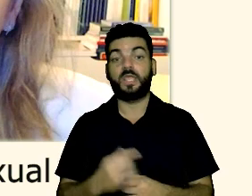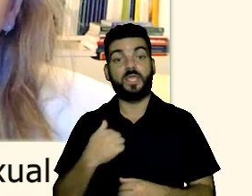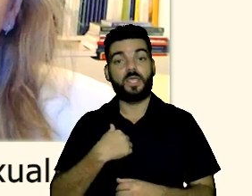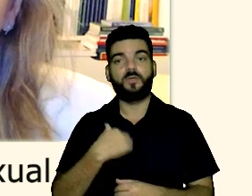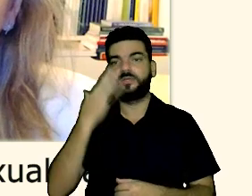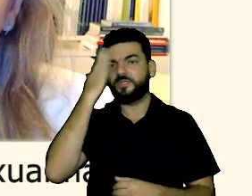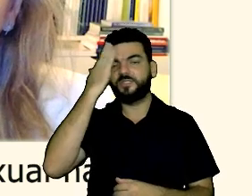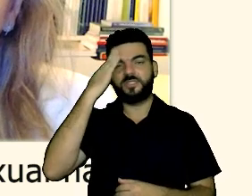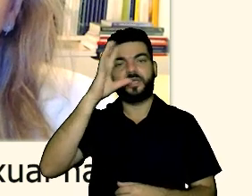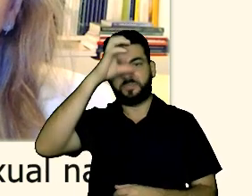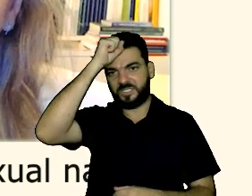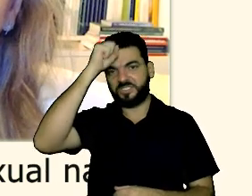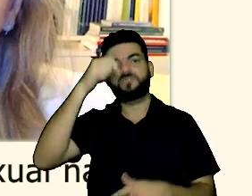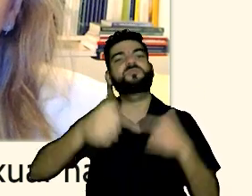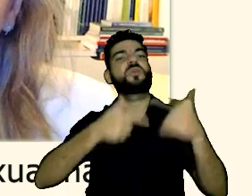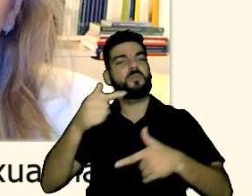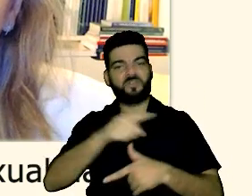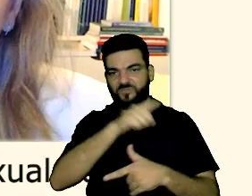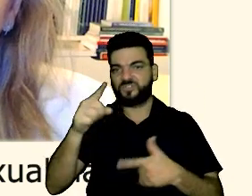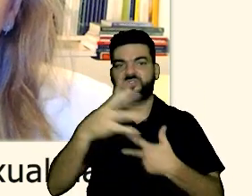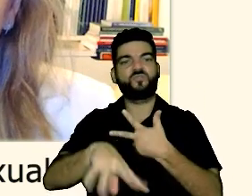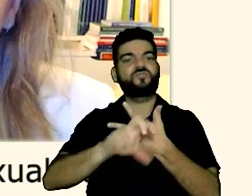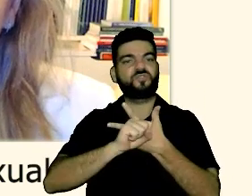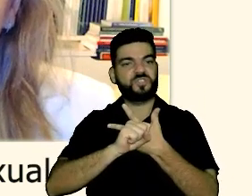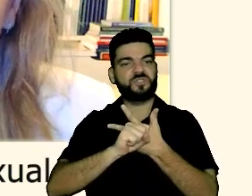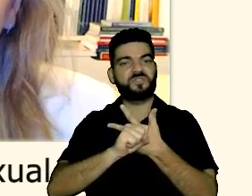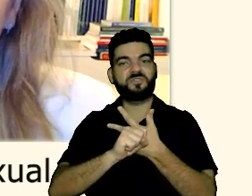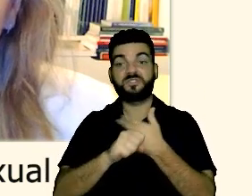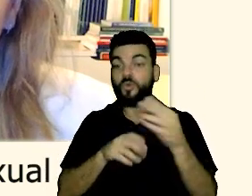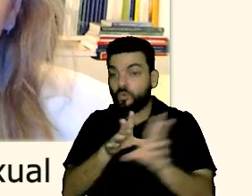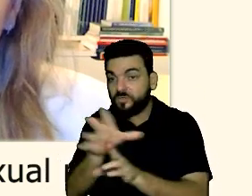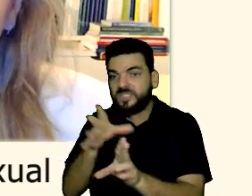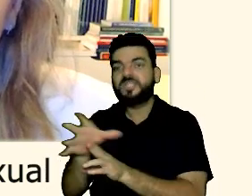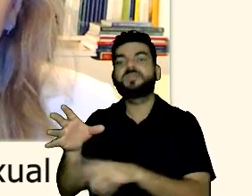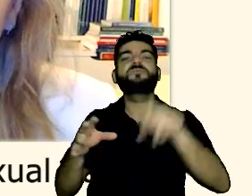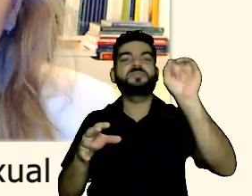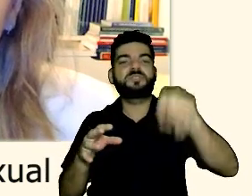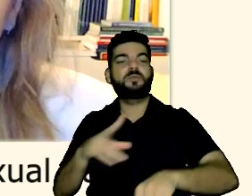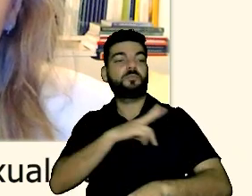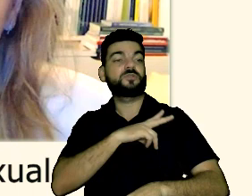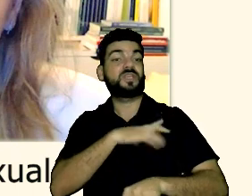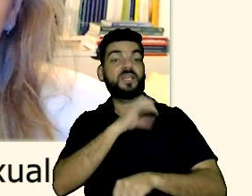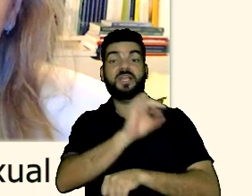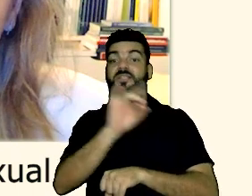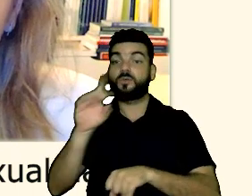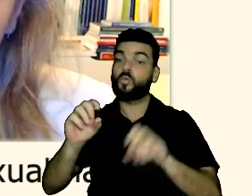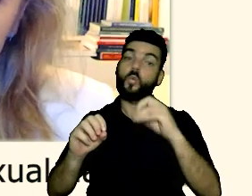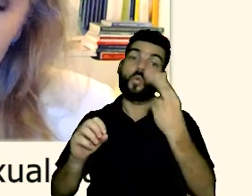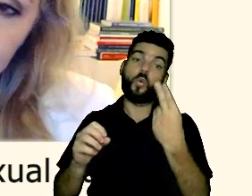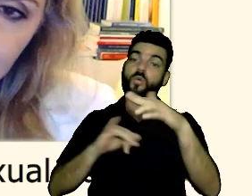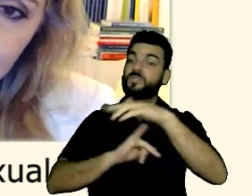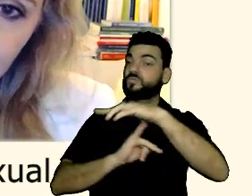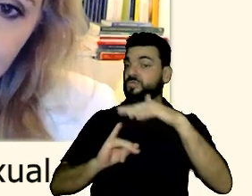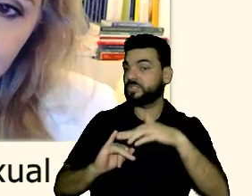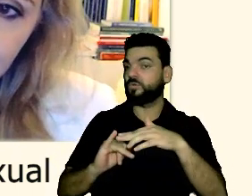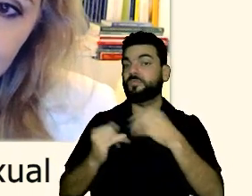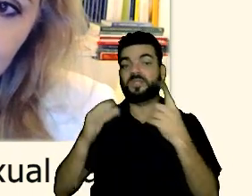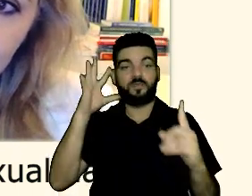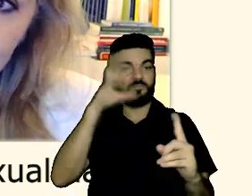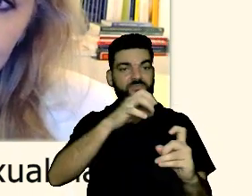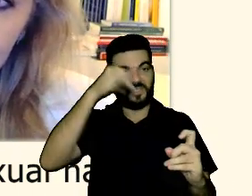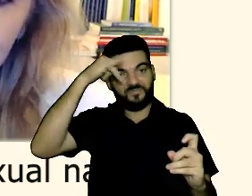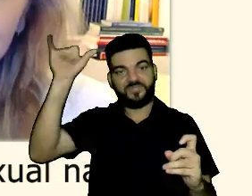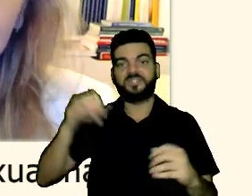vê o tempo passar de tão bom ouvir as pessoas com tanto conhecimento sobre esse assunto. Saio com a certeza da importância do trabalho